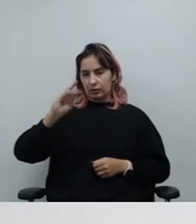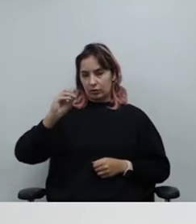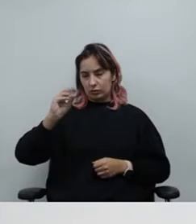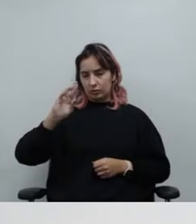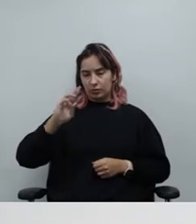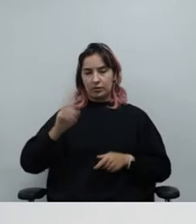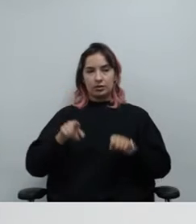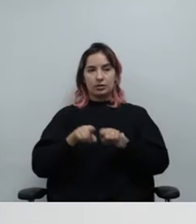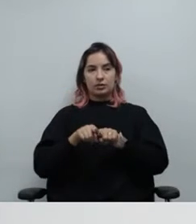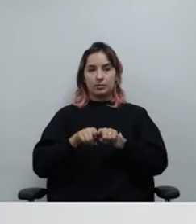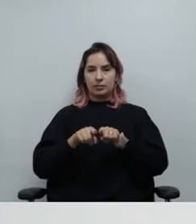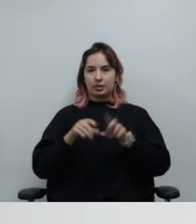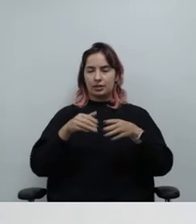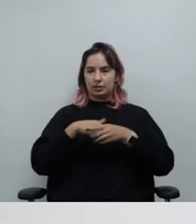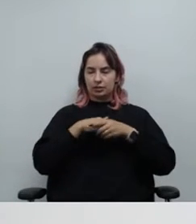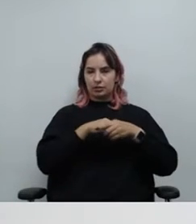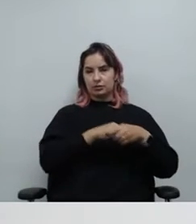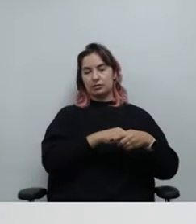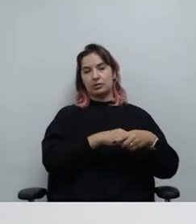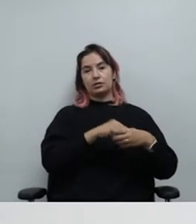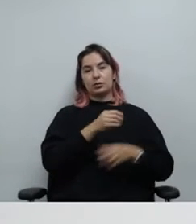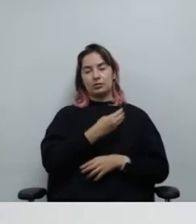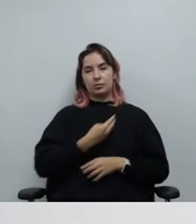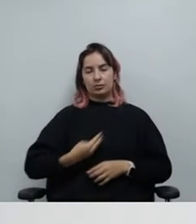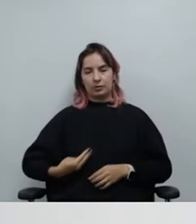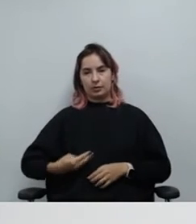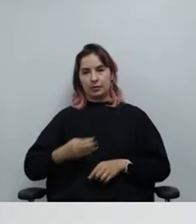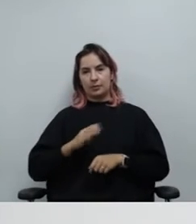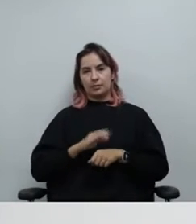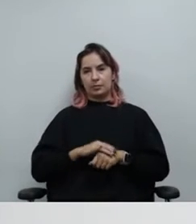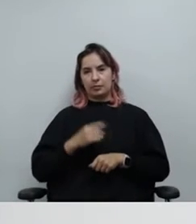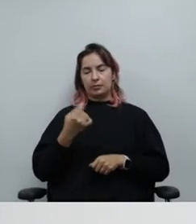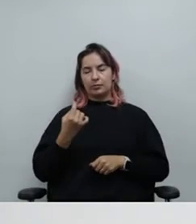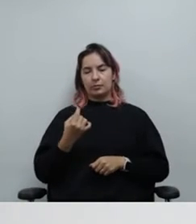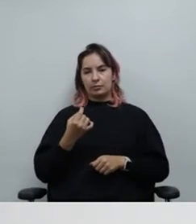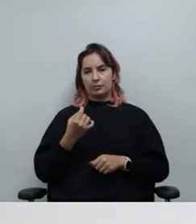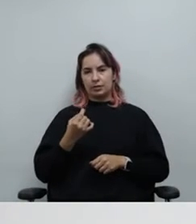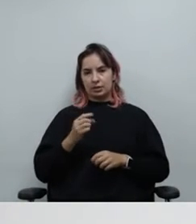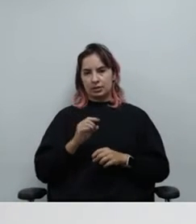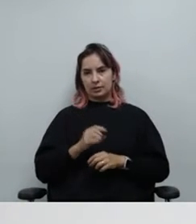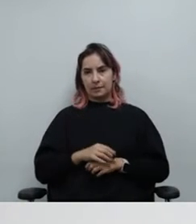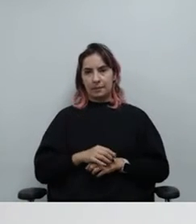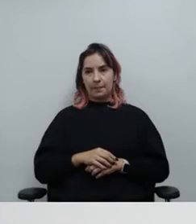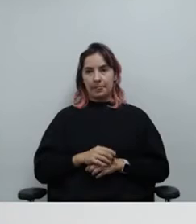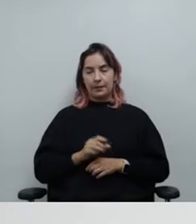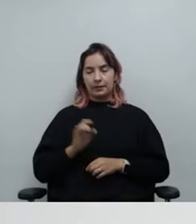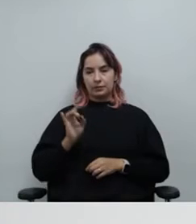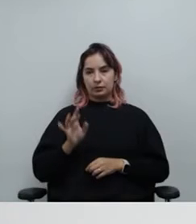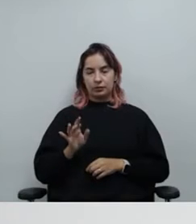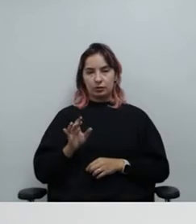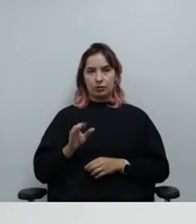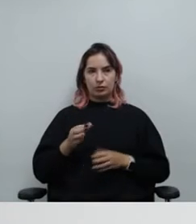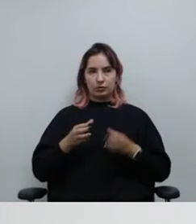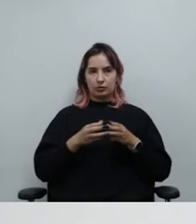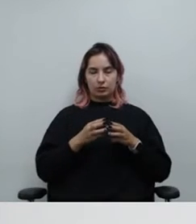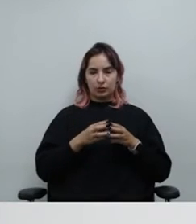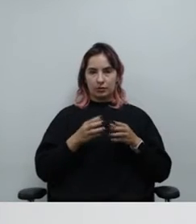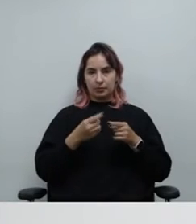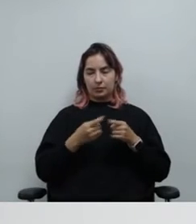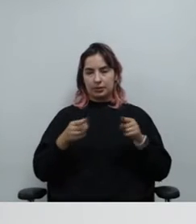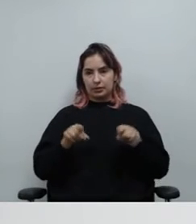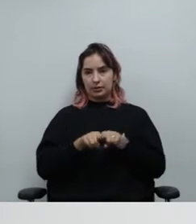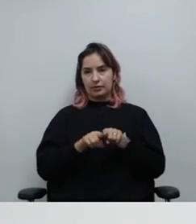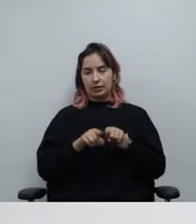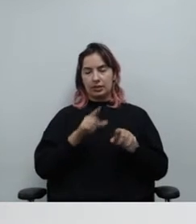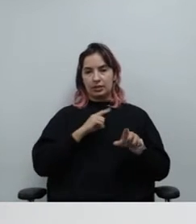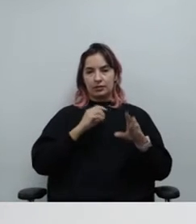essa saudação pública pelo trabalho da comissão em mais um certame, mais alguns, porque não foi só o de membros, também houve concursos